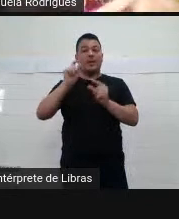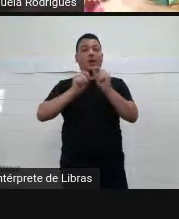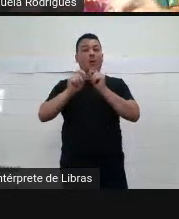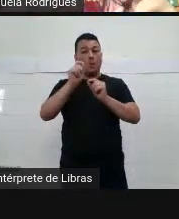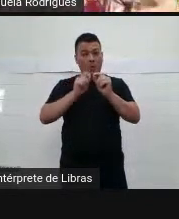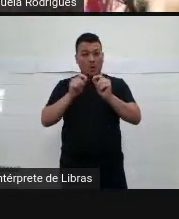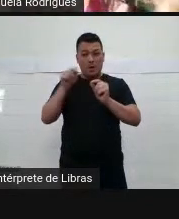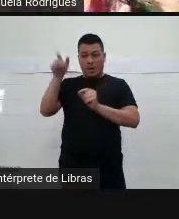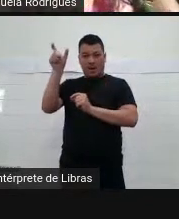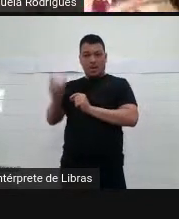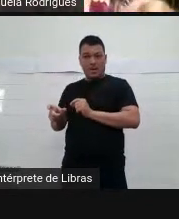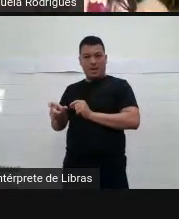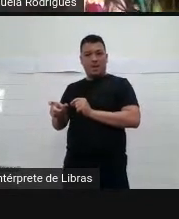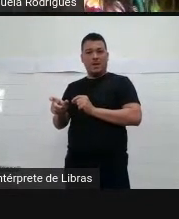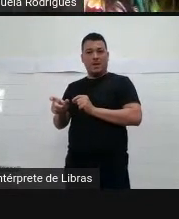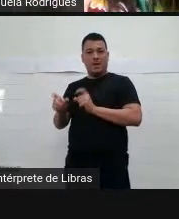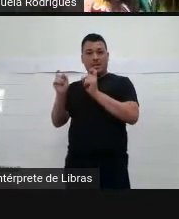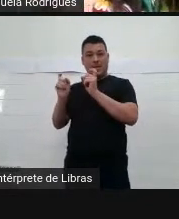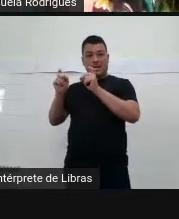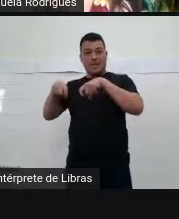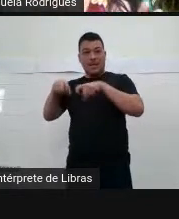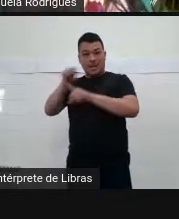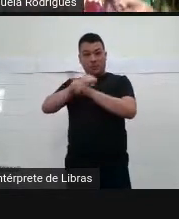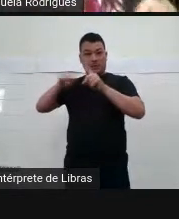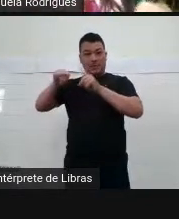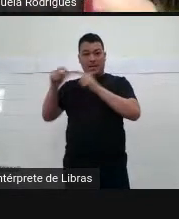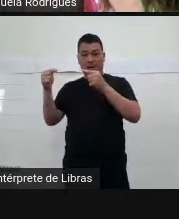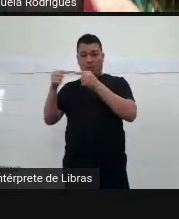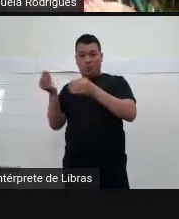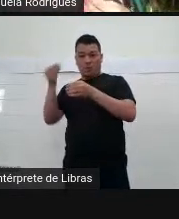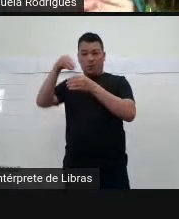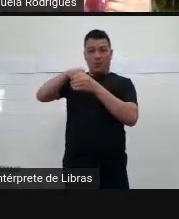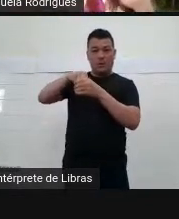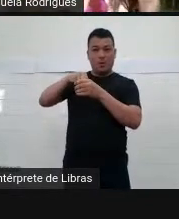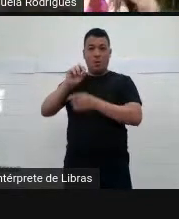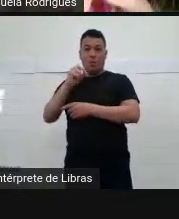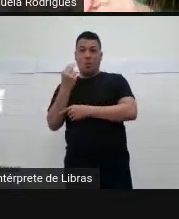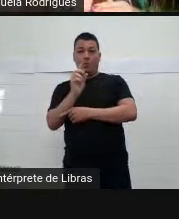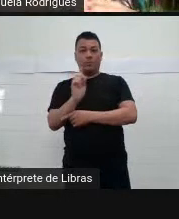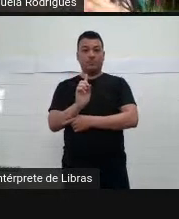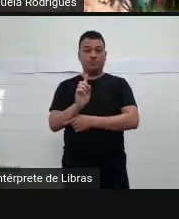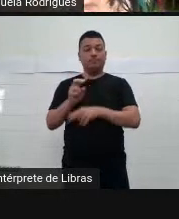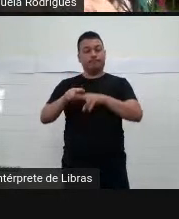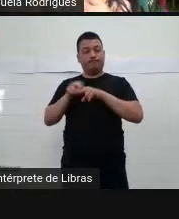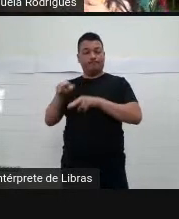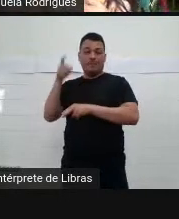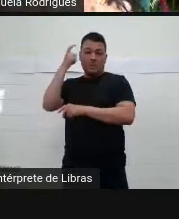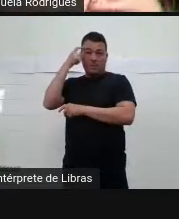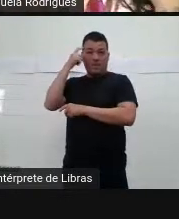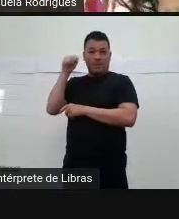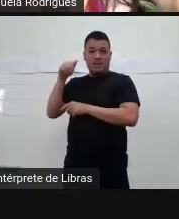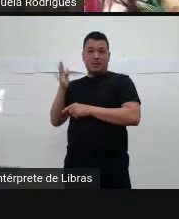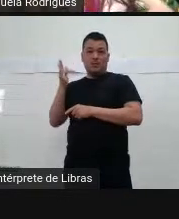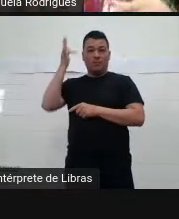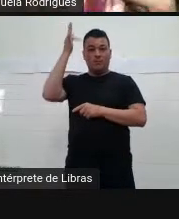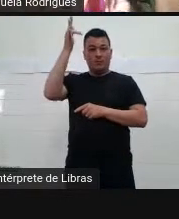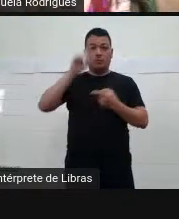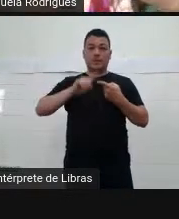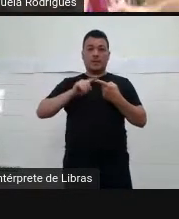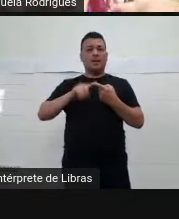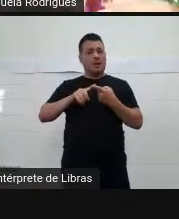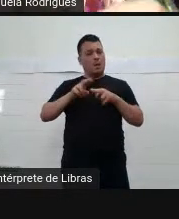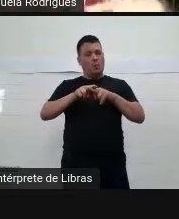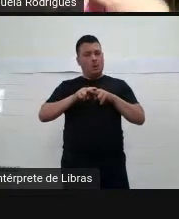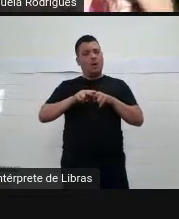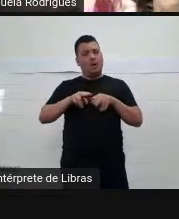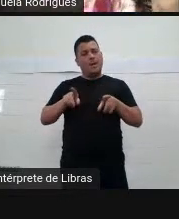esse sujeito viável socialmente. E isso é importante pensar um pouco mais lá na frente, a próprio